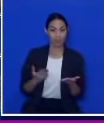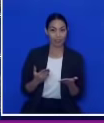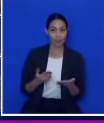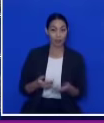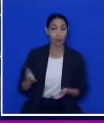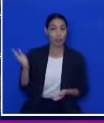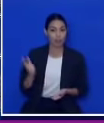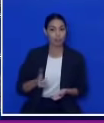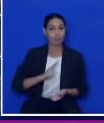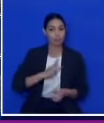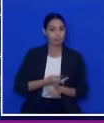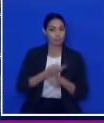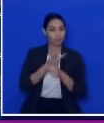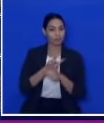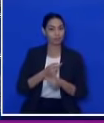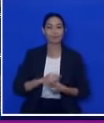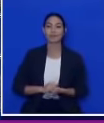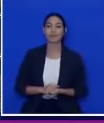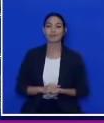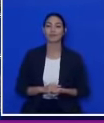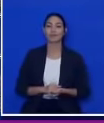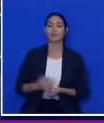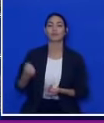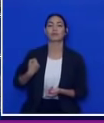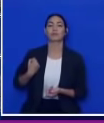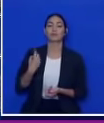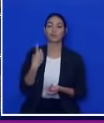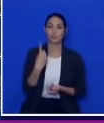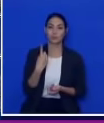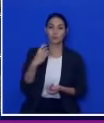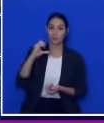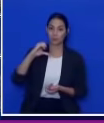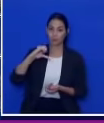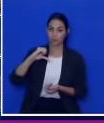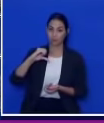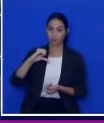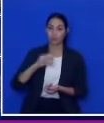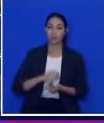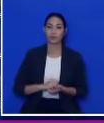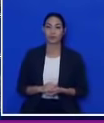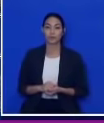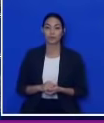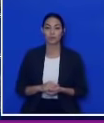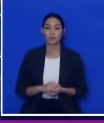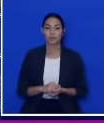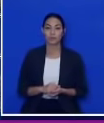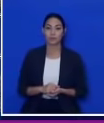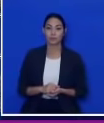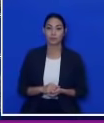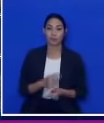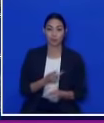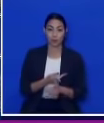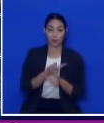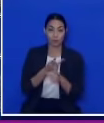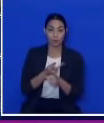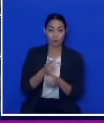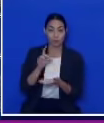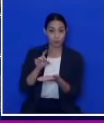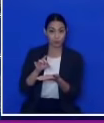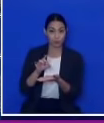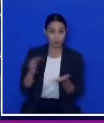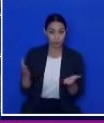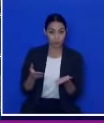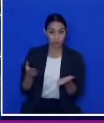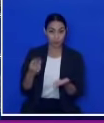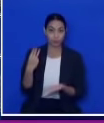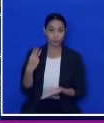está valendo prêmios. Mais uma bola chegando, é número 19. Bola 19. Prêmio estimado nesta noite da Loto